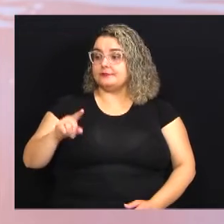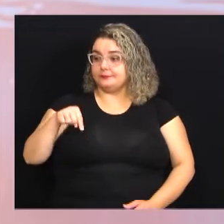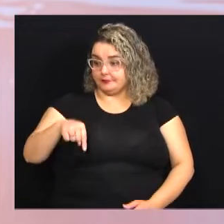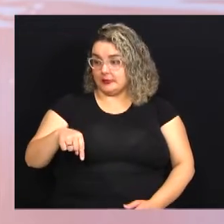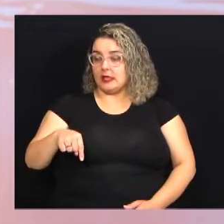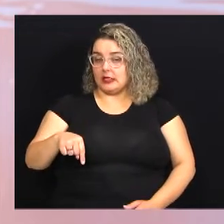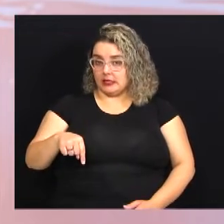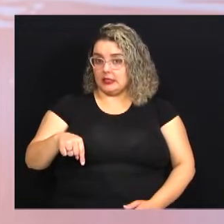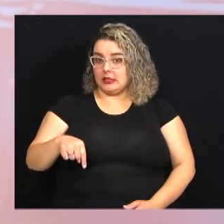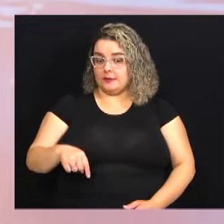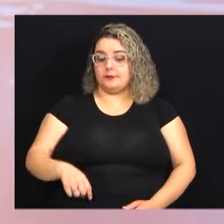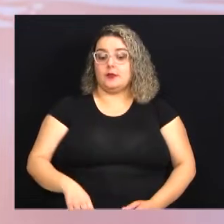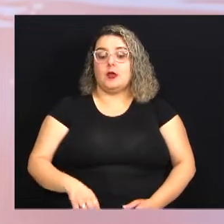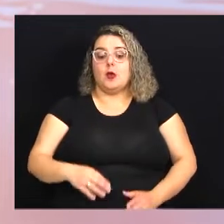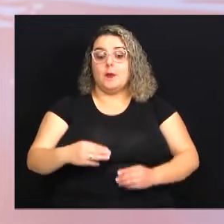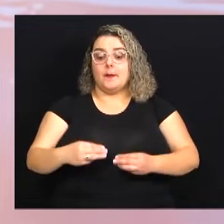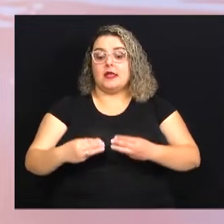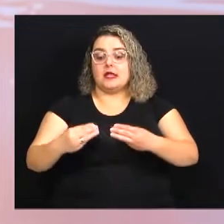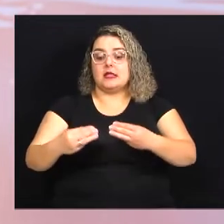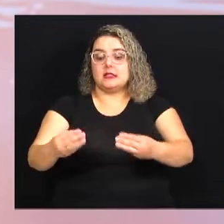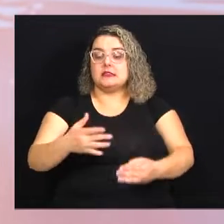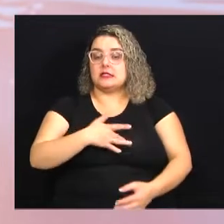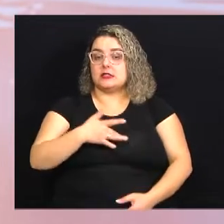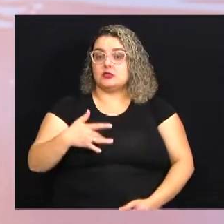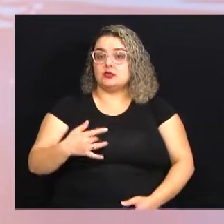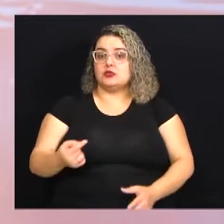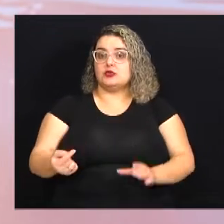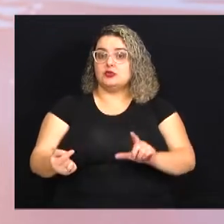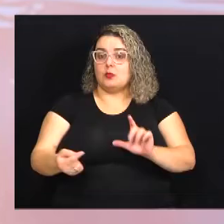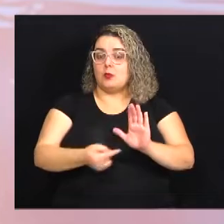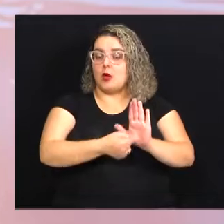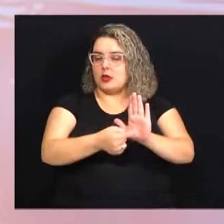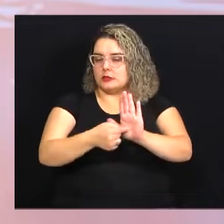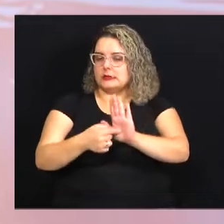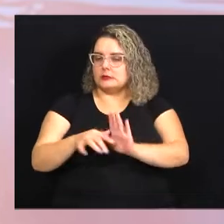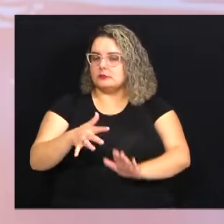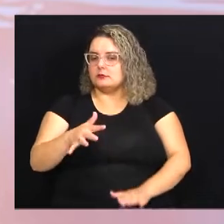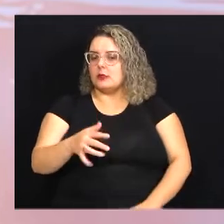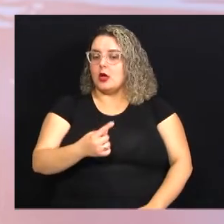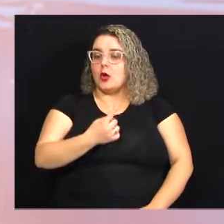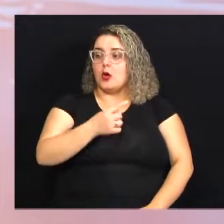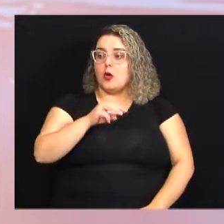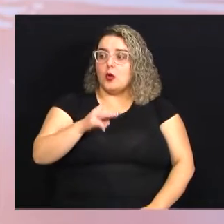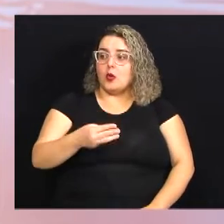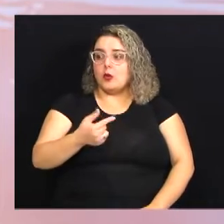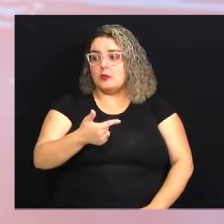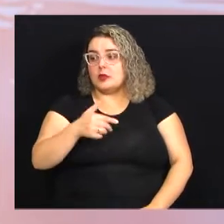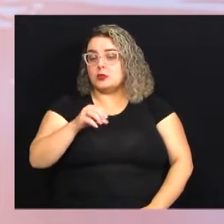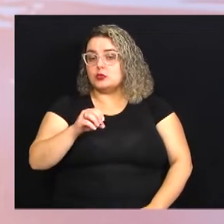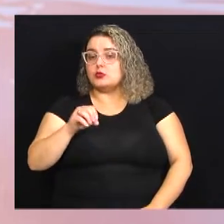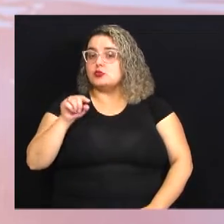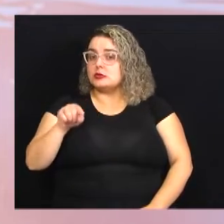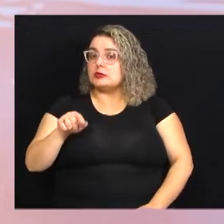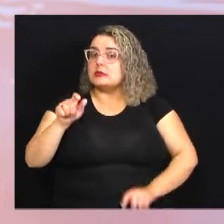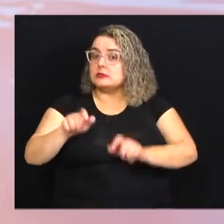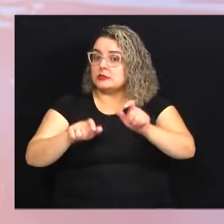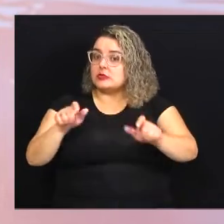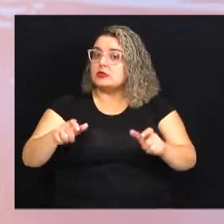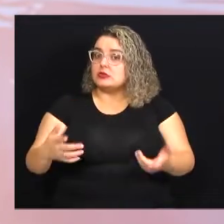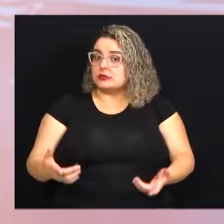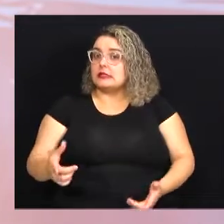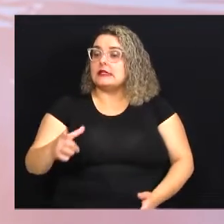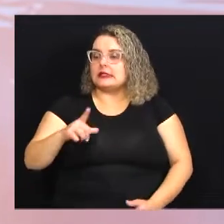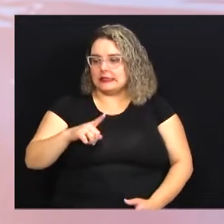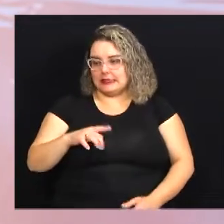do Ministério da Saúde indicam que em torno aí de 1.200.000 pessoas têm